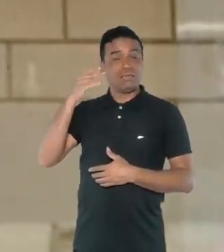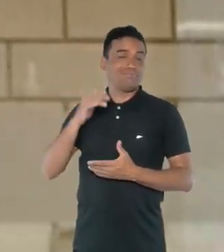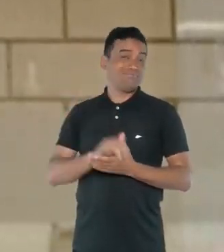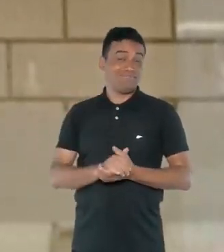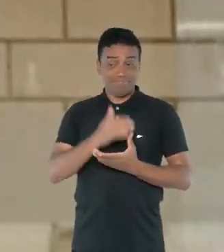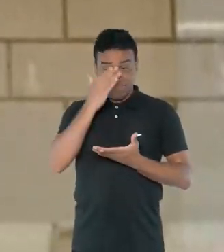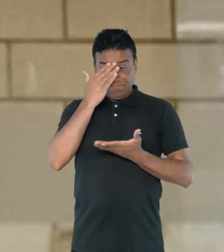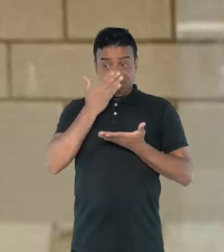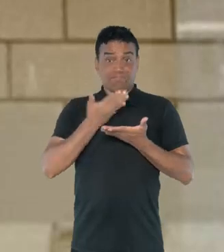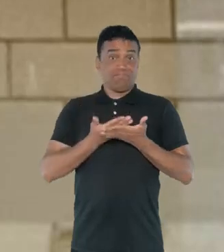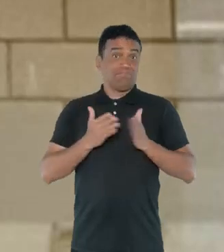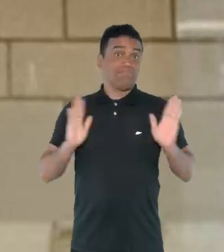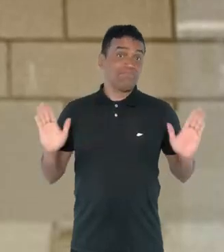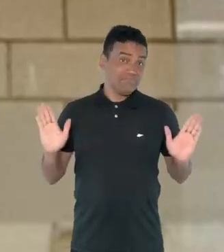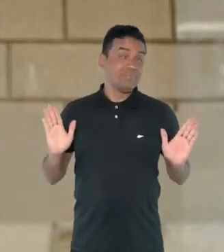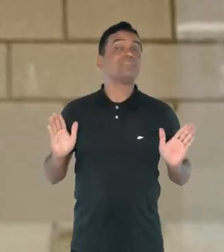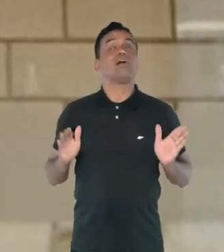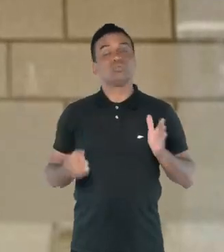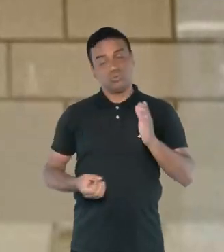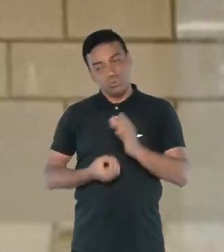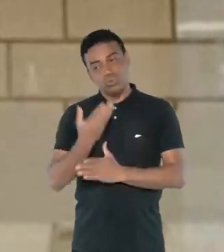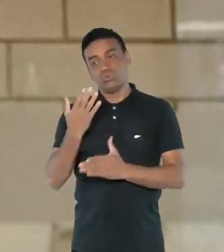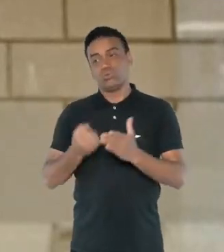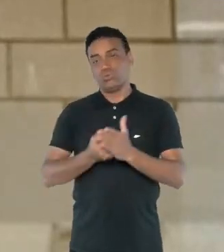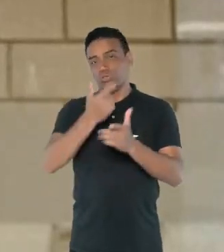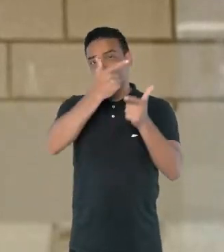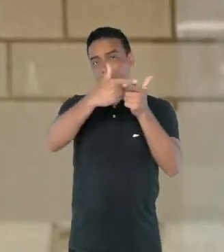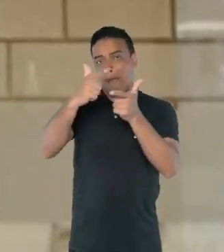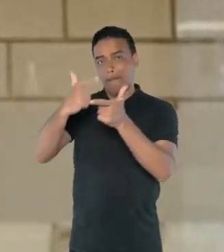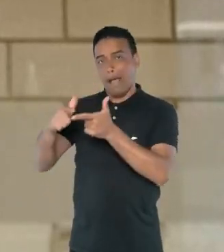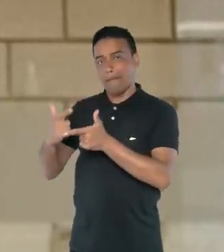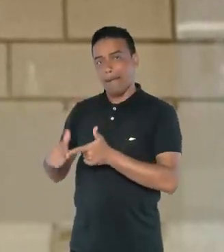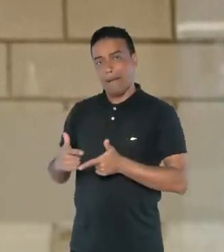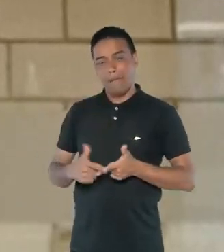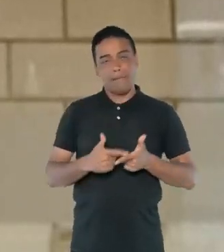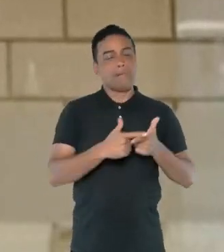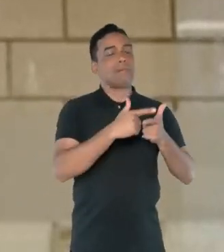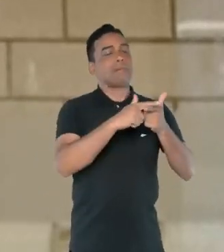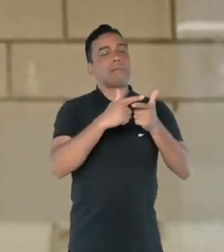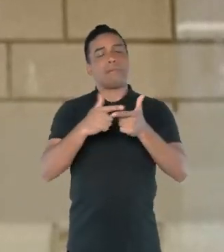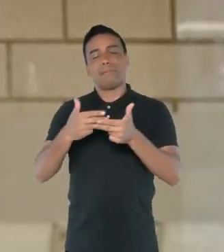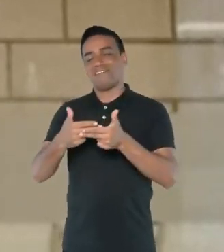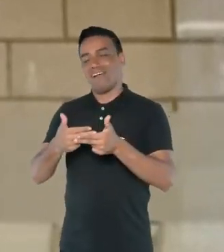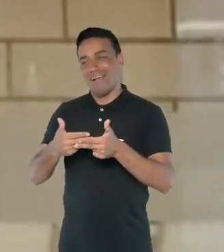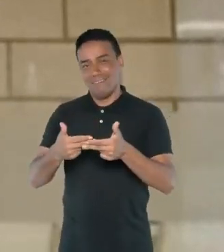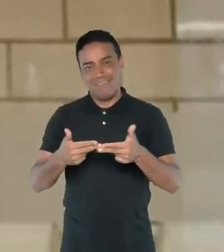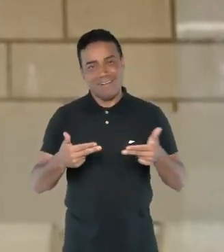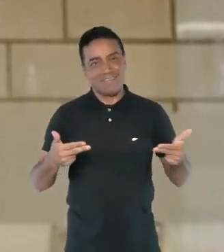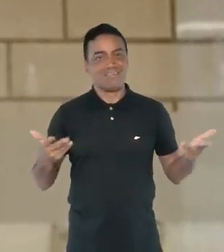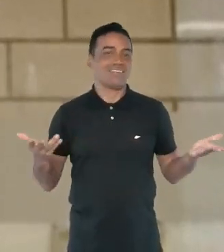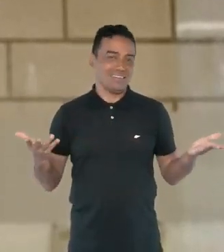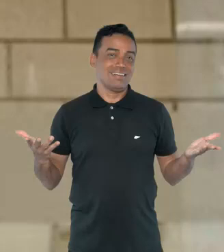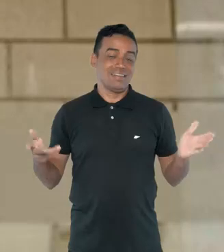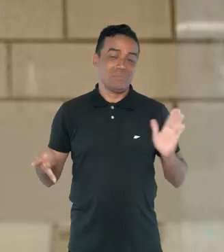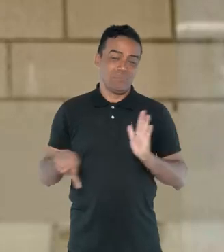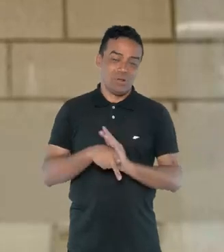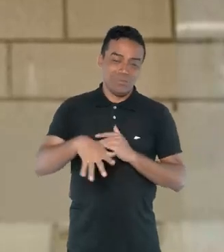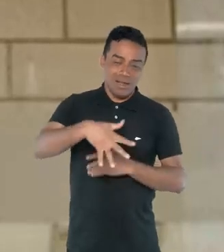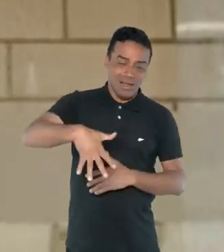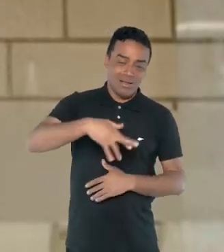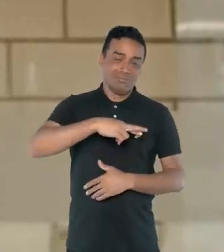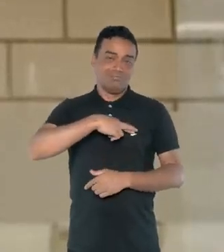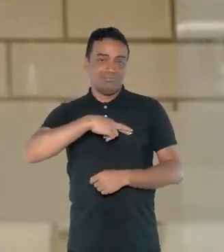E, evidentemente, as consequências vão chegar, né, nas vias ali da